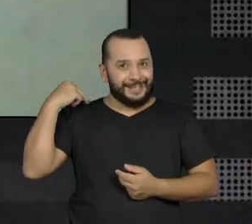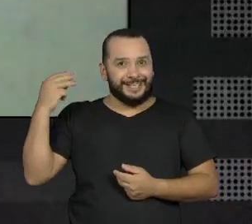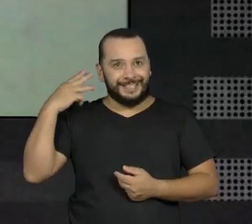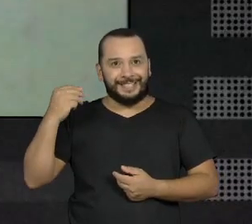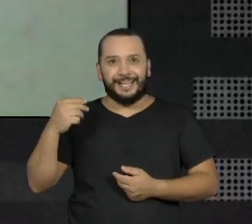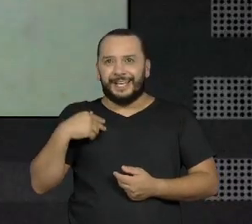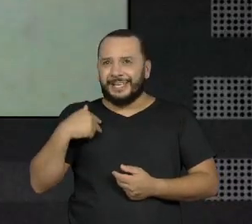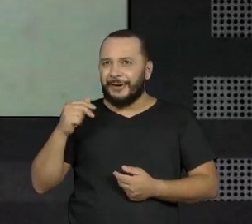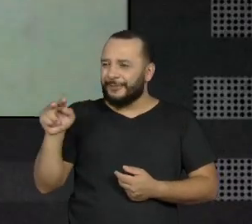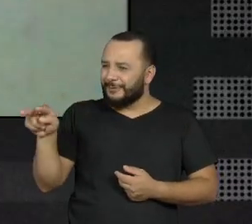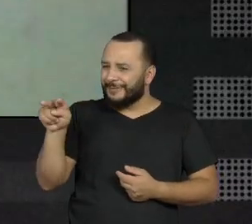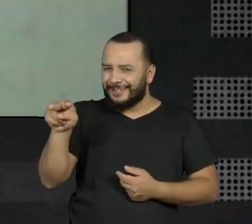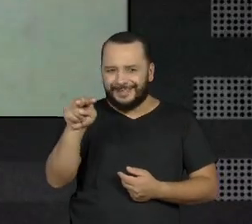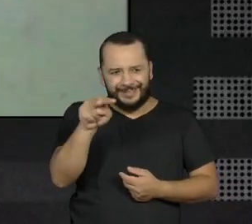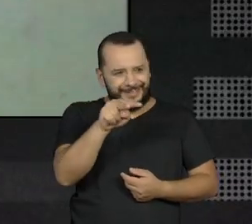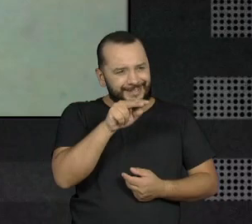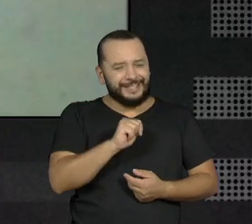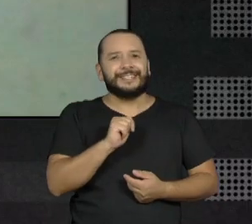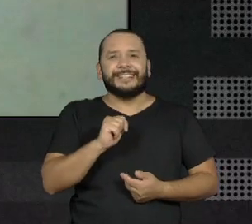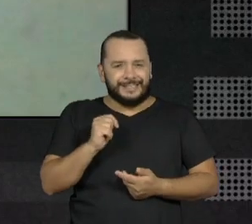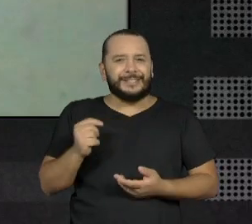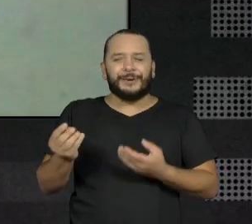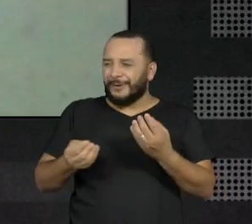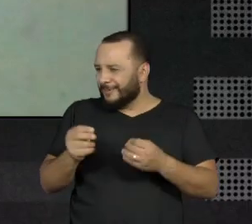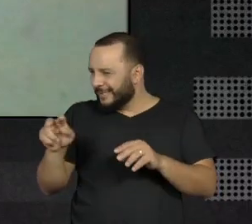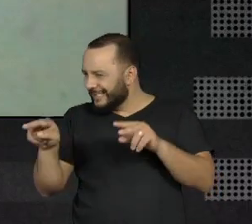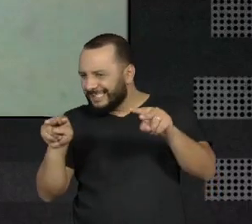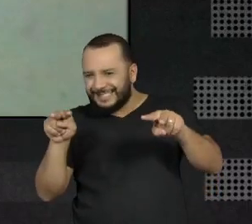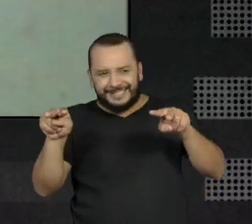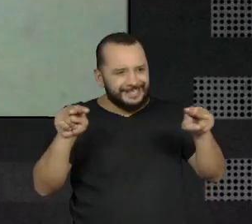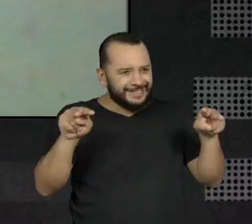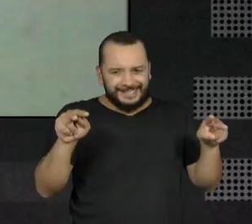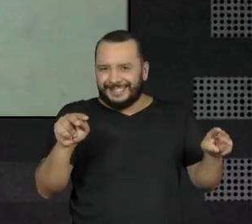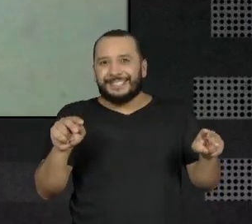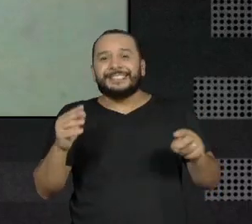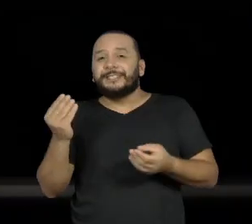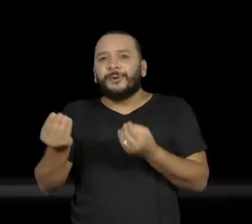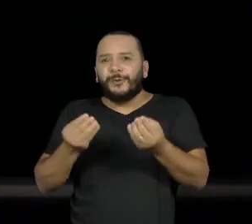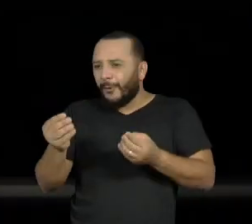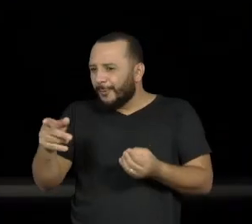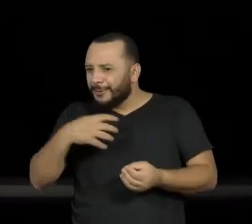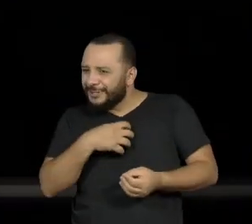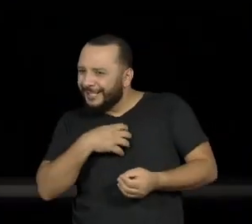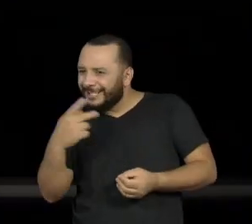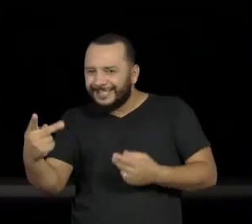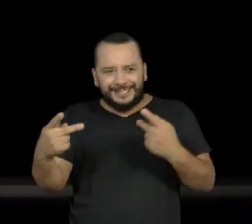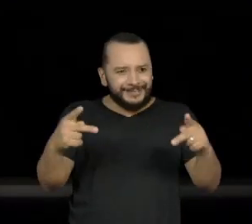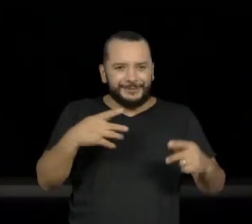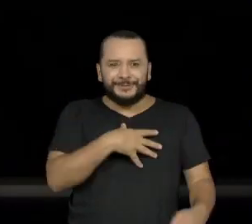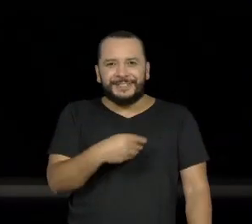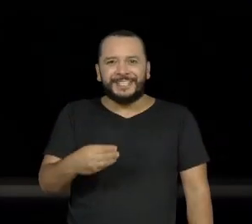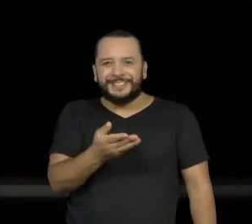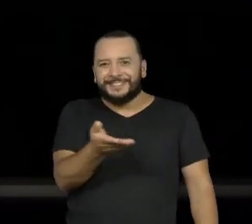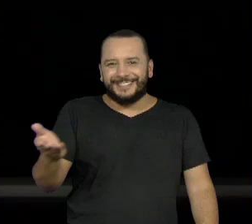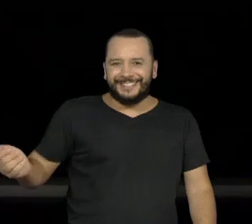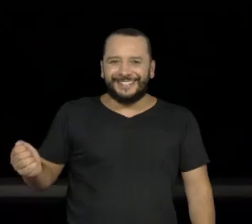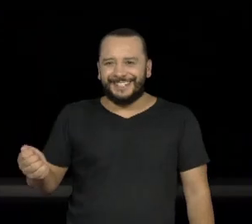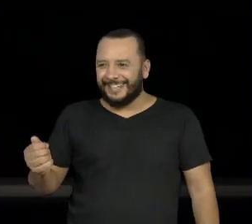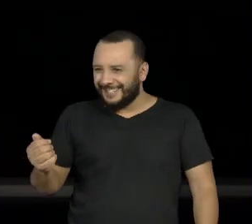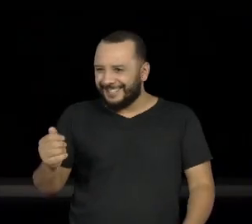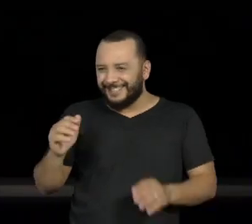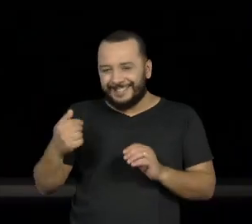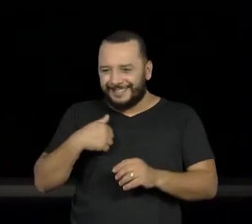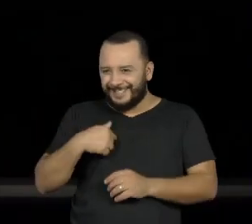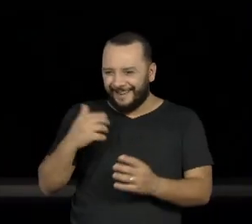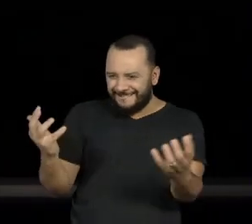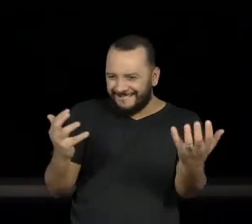vendo, entendendo tudo que se passava ali, sabendo das ações e reações das minhas filhas. Daí veio,